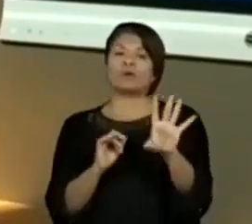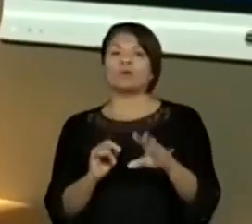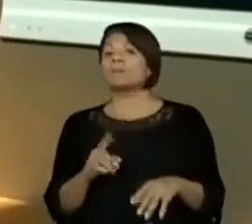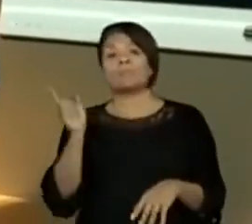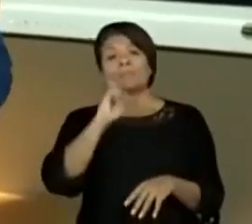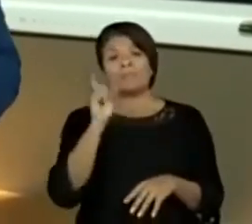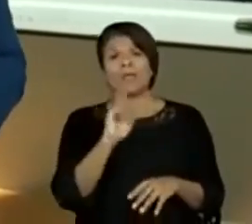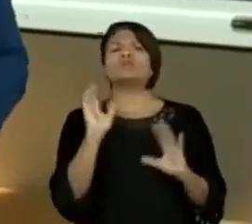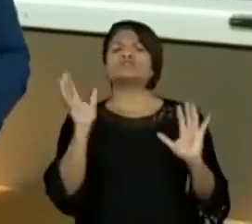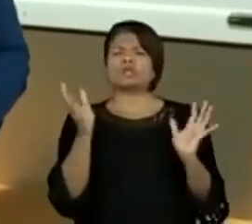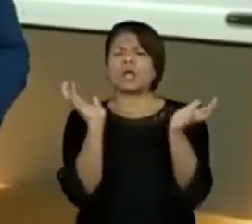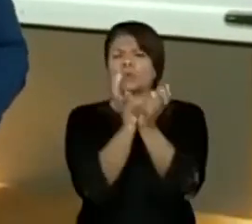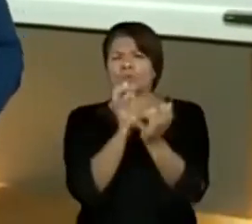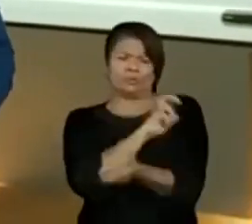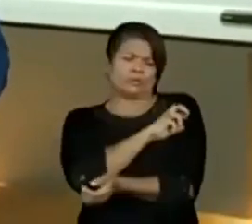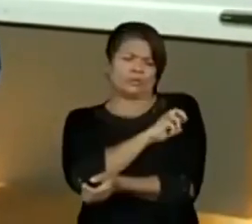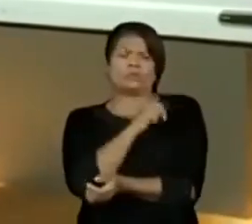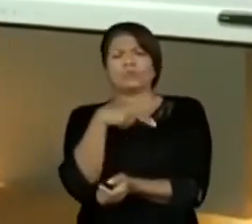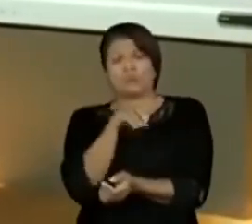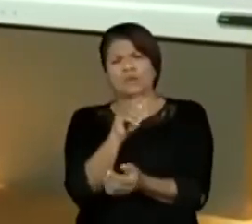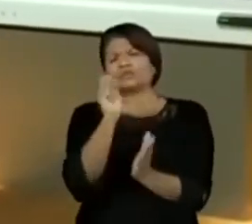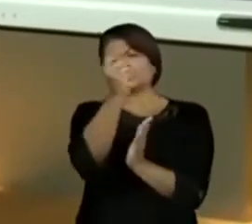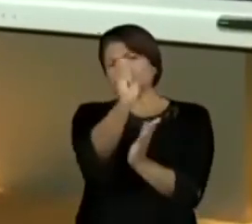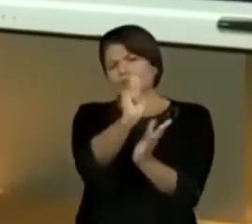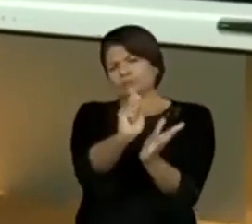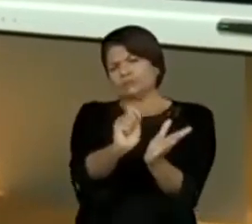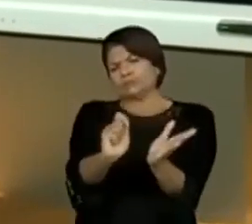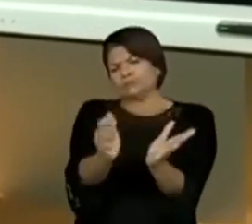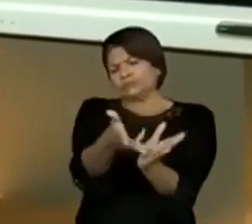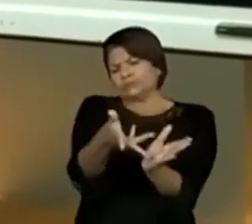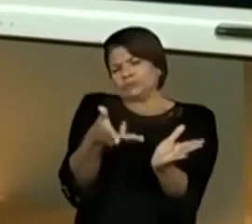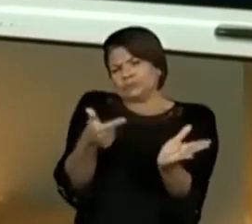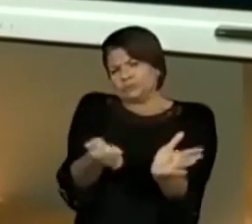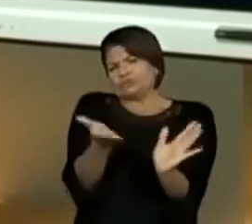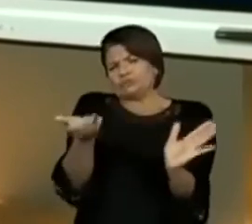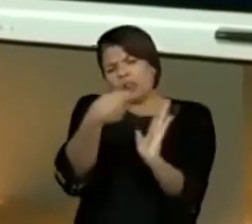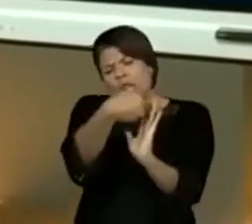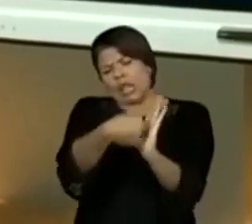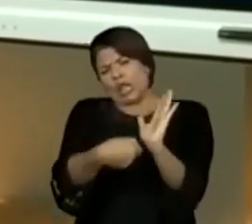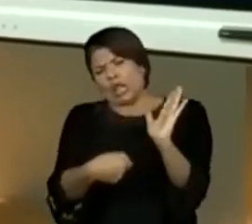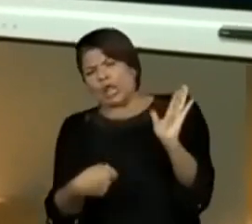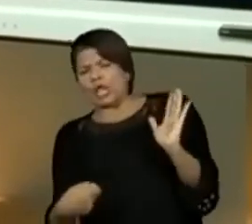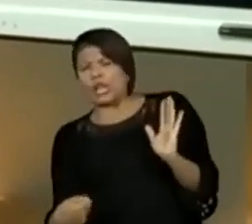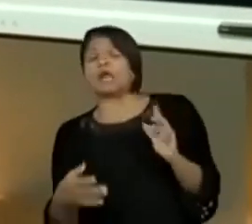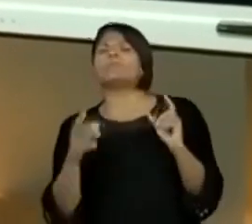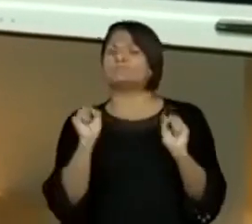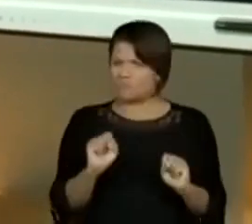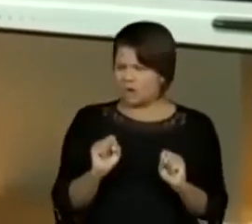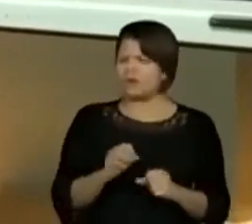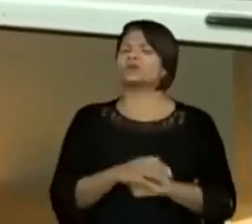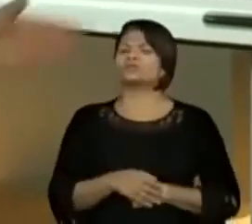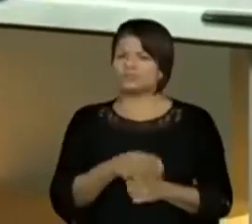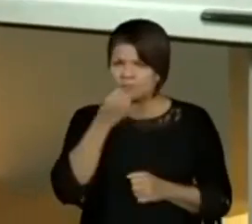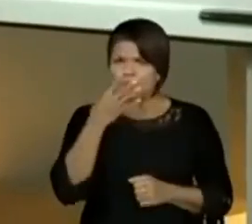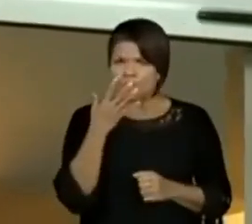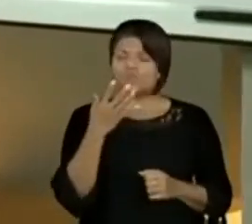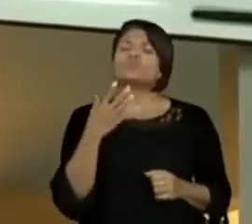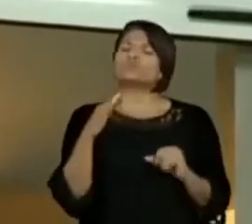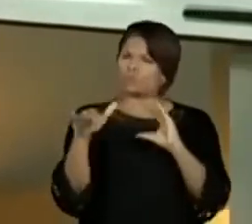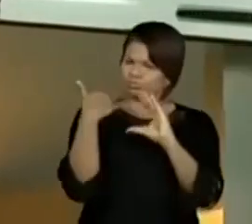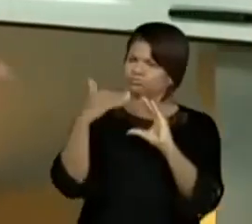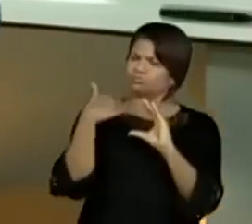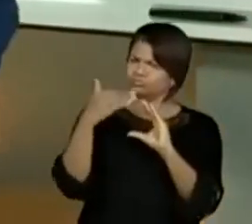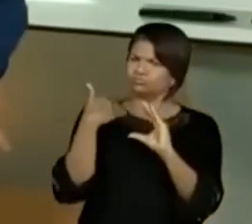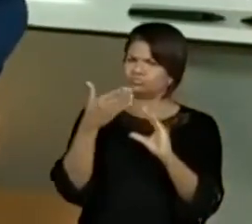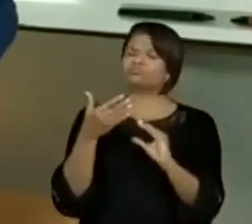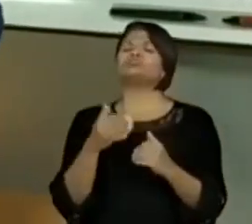numa turminha que já tem uma escrita bacana, já sabe escrever. Então, tente se expressar no chat. Qual